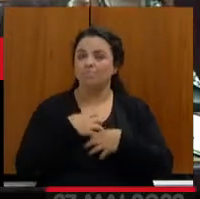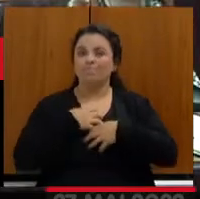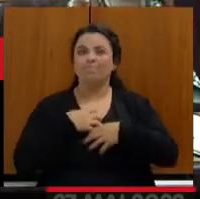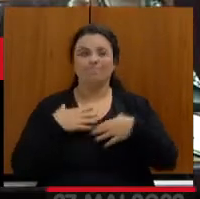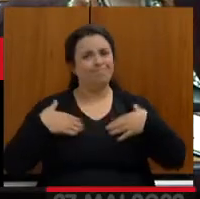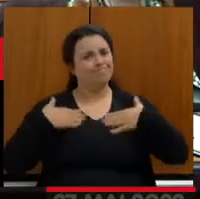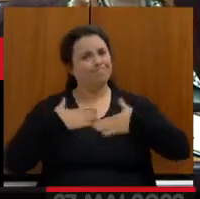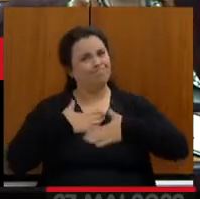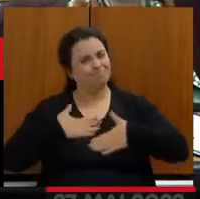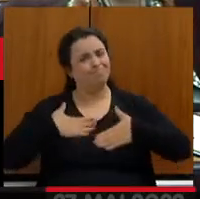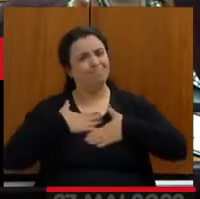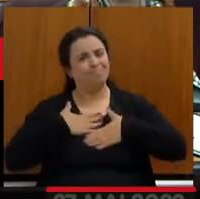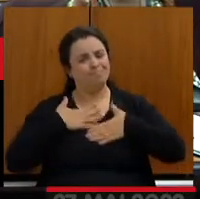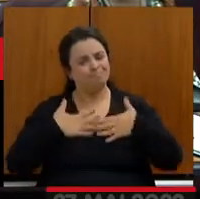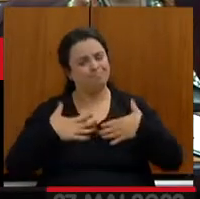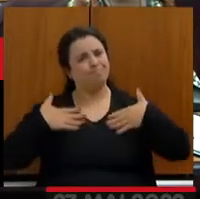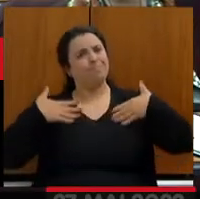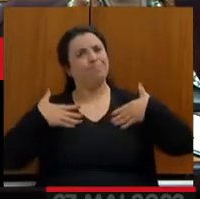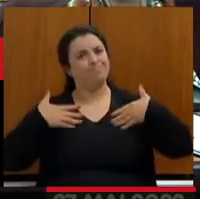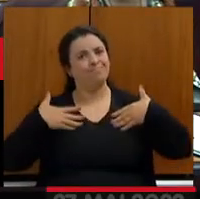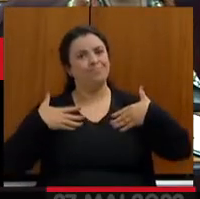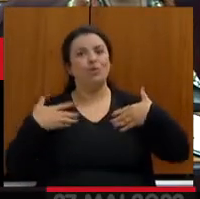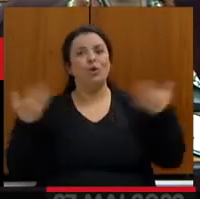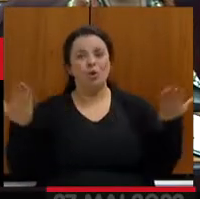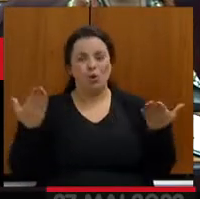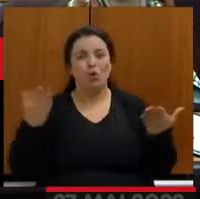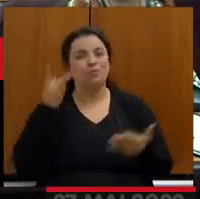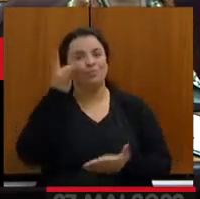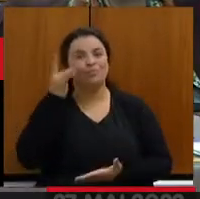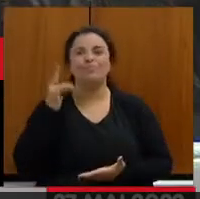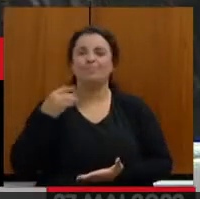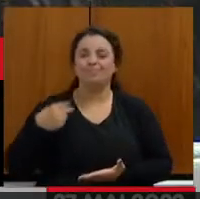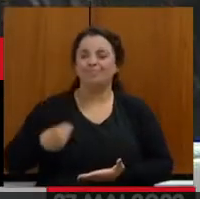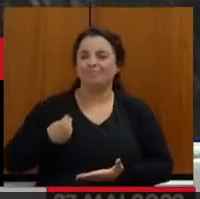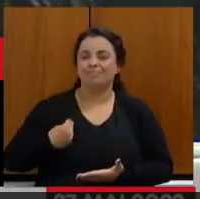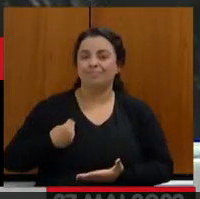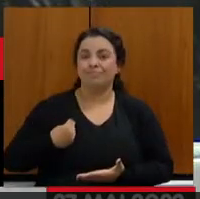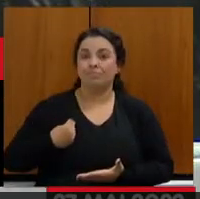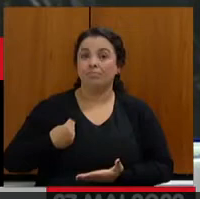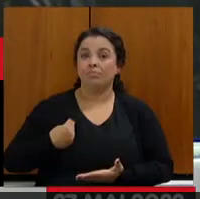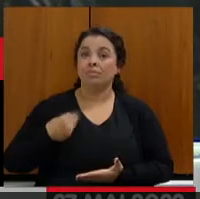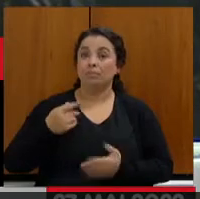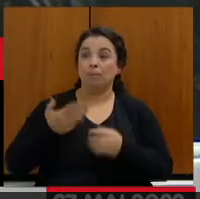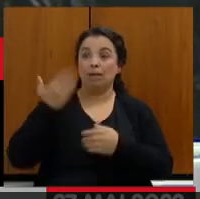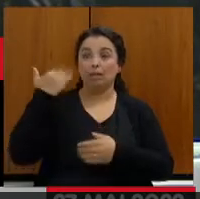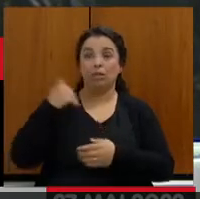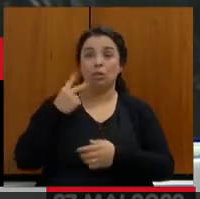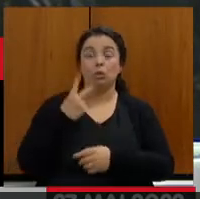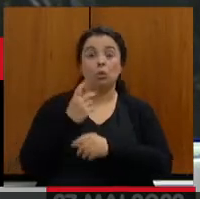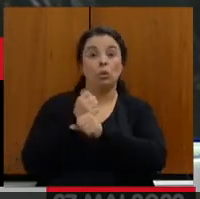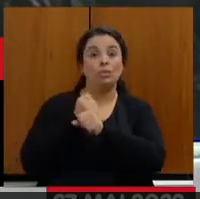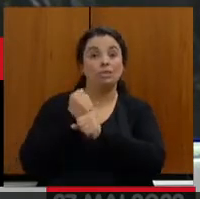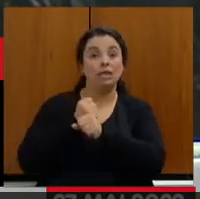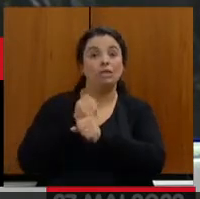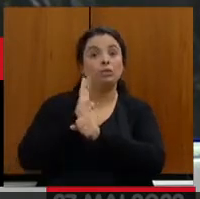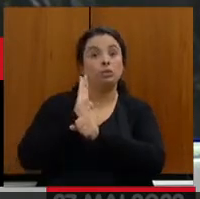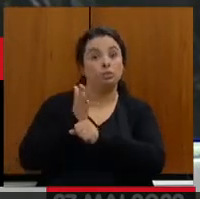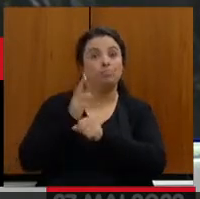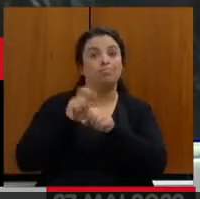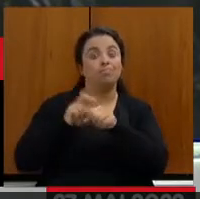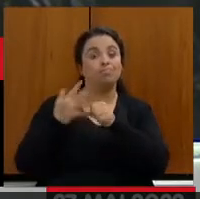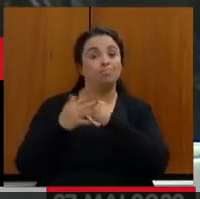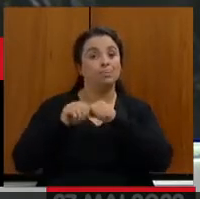estarmos aqui hoje depois de enfrentarmos dois anos de com anemia onde não tivemos a oportunidade